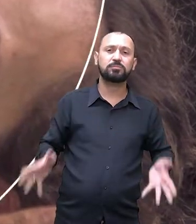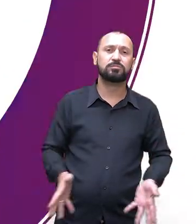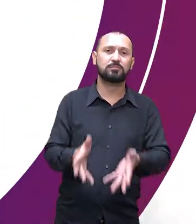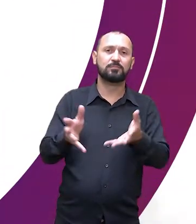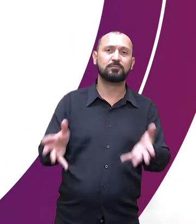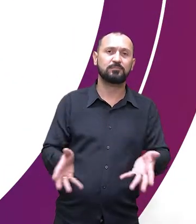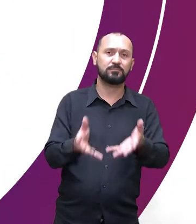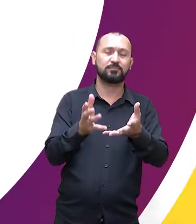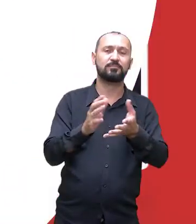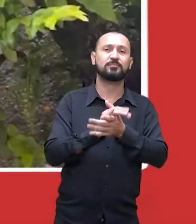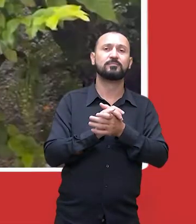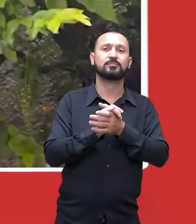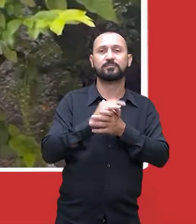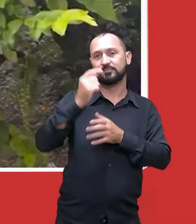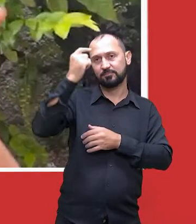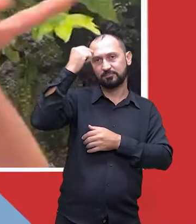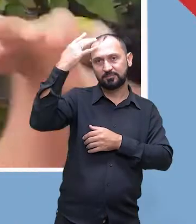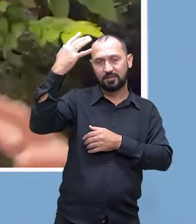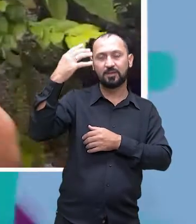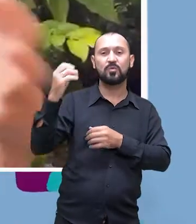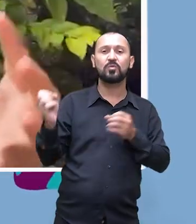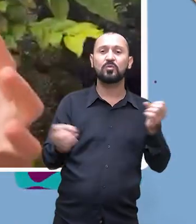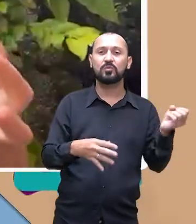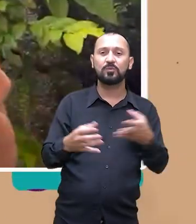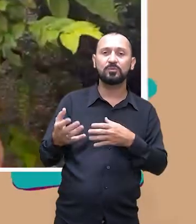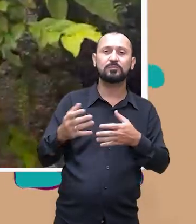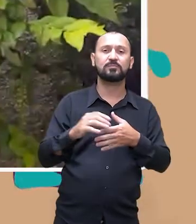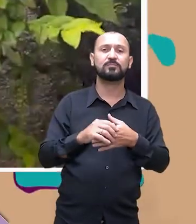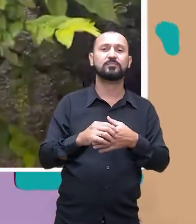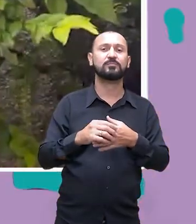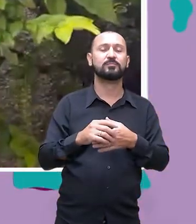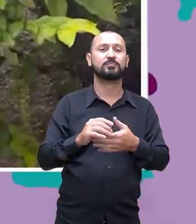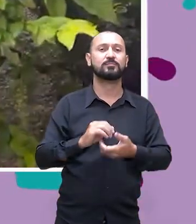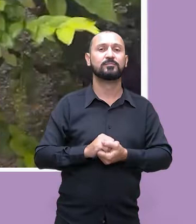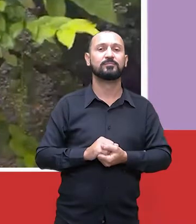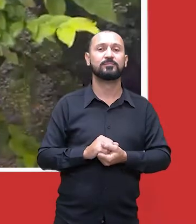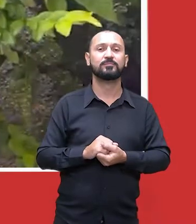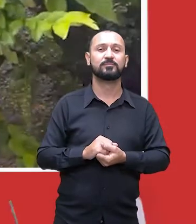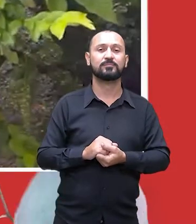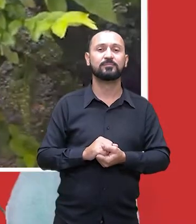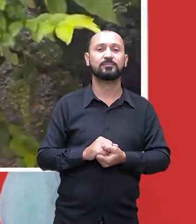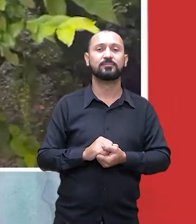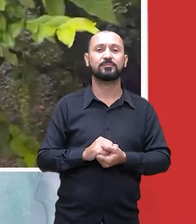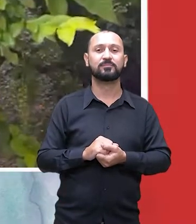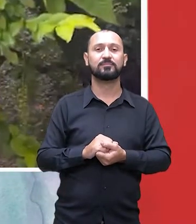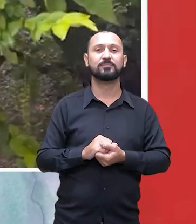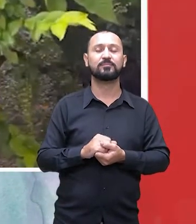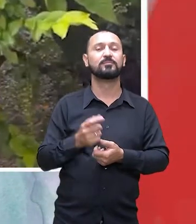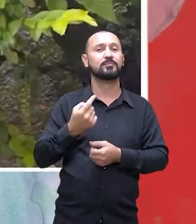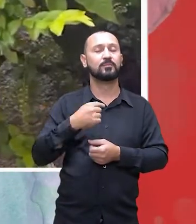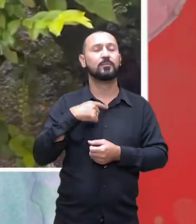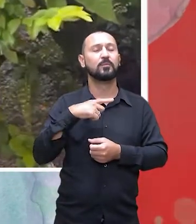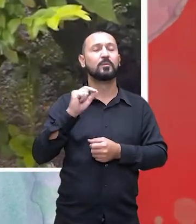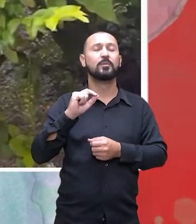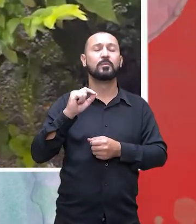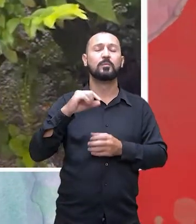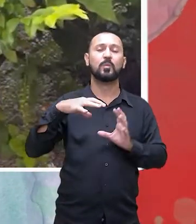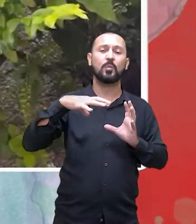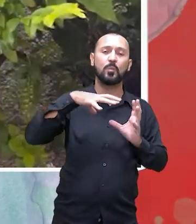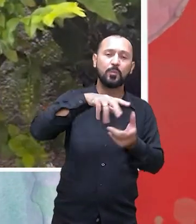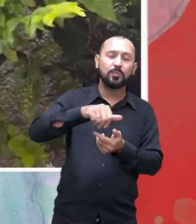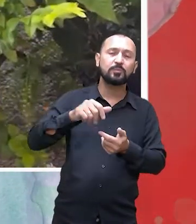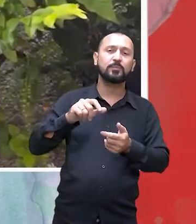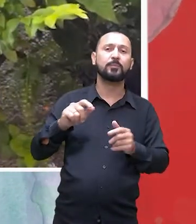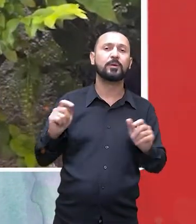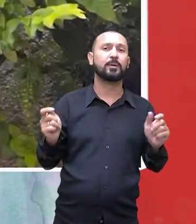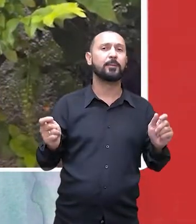gente possa se entender melhor e assim a transformação da nossa sociedade vai acontecendo.